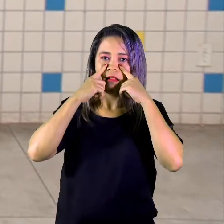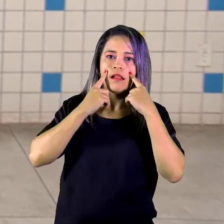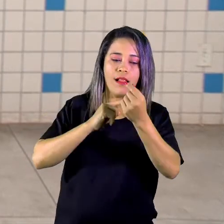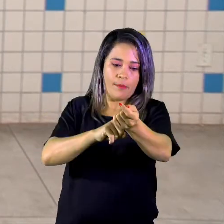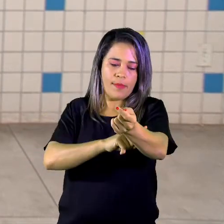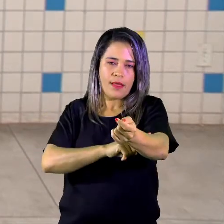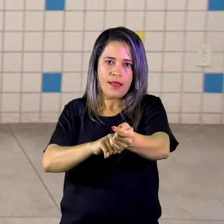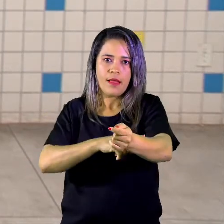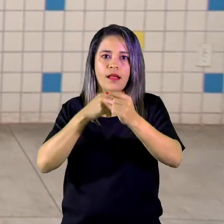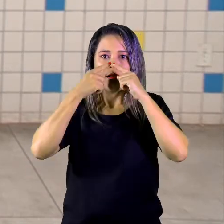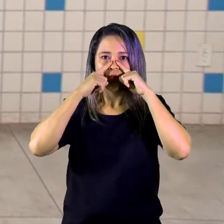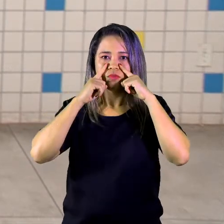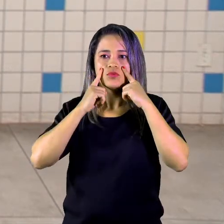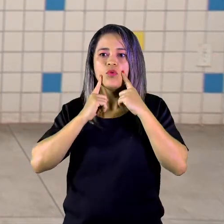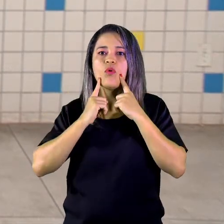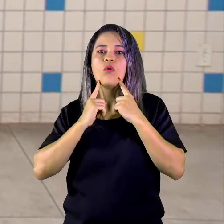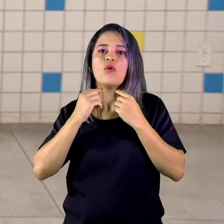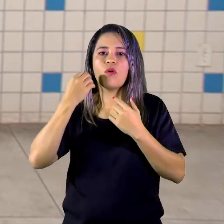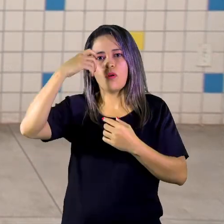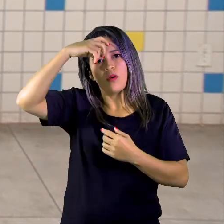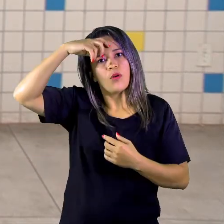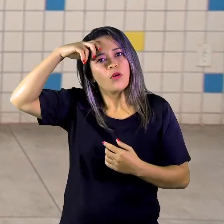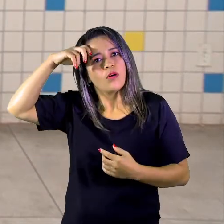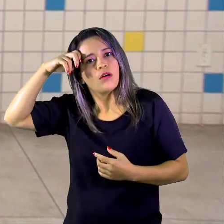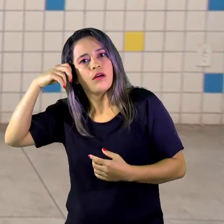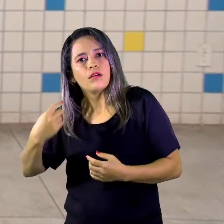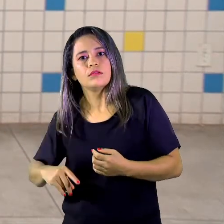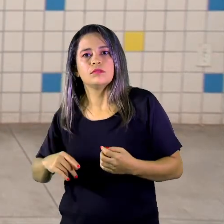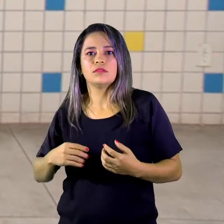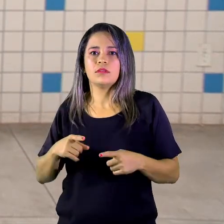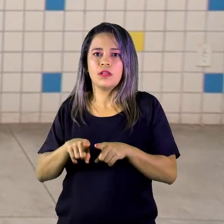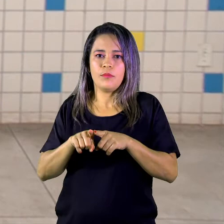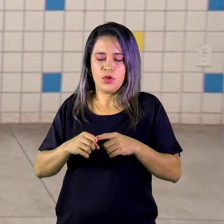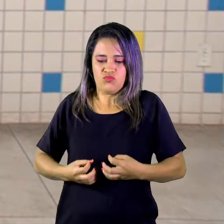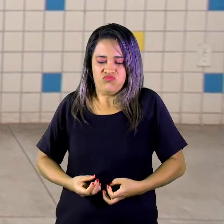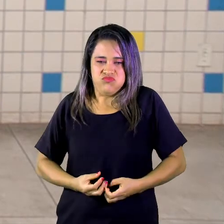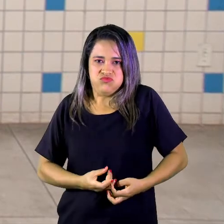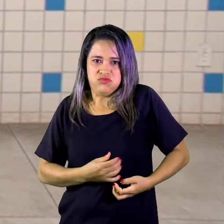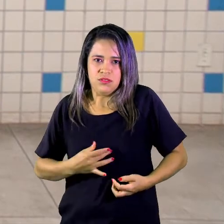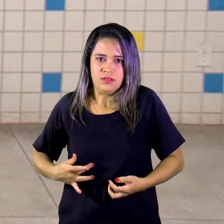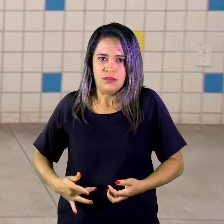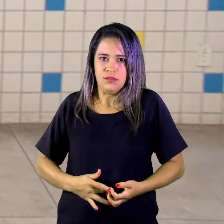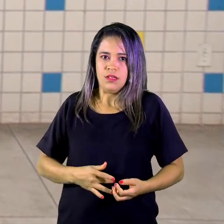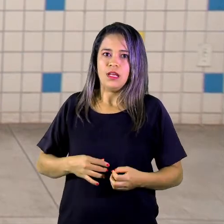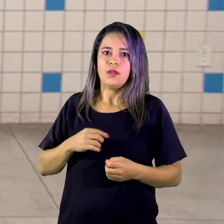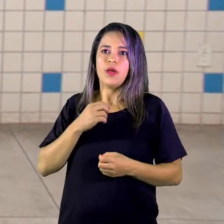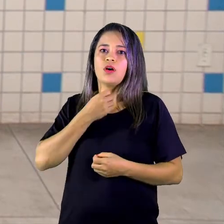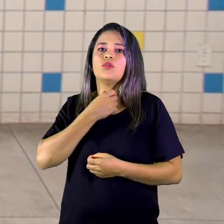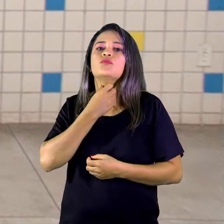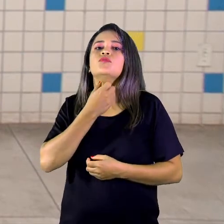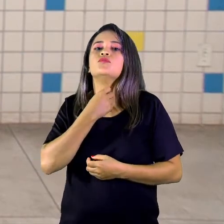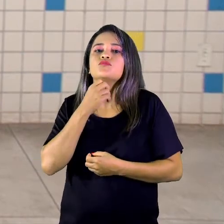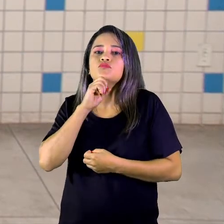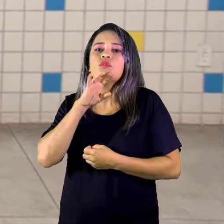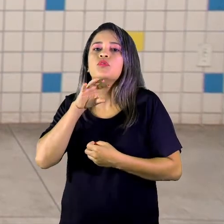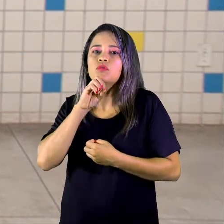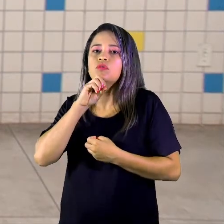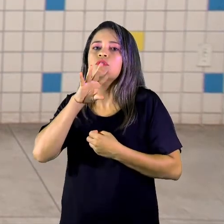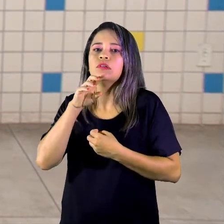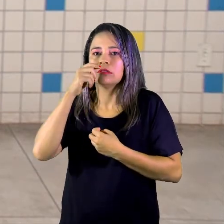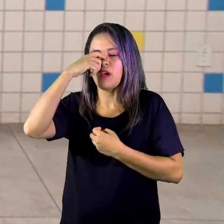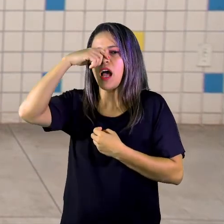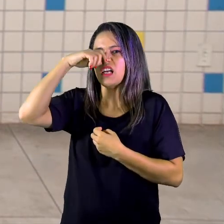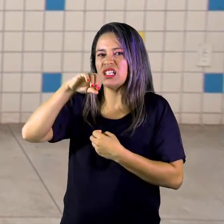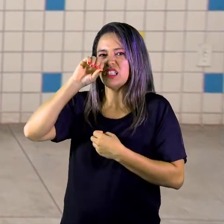o ácido clorídrico do estômago e também a tosse e o espirro, que também são